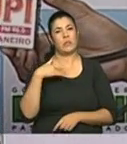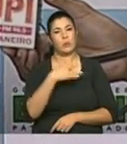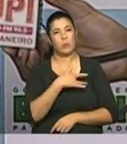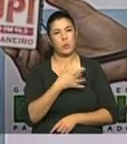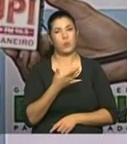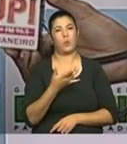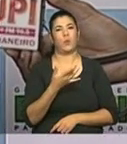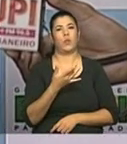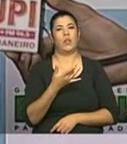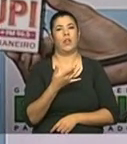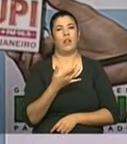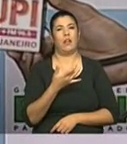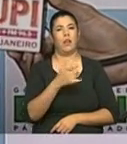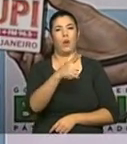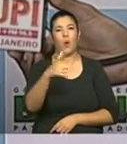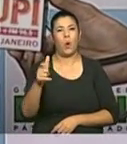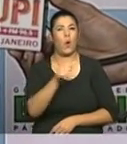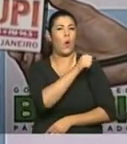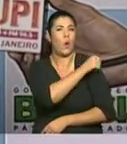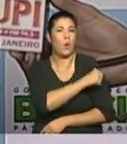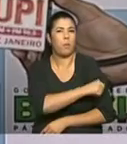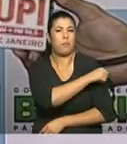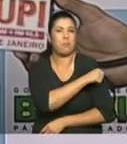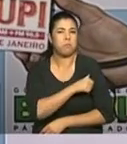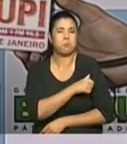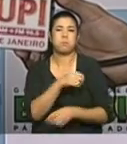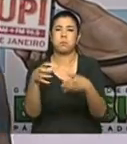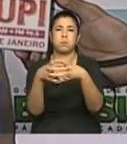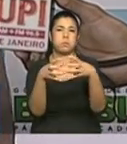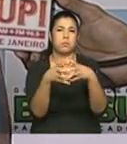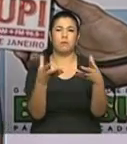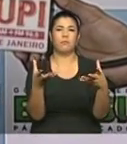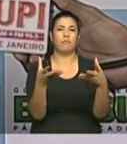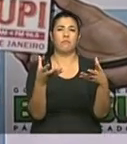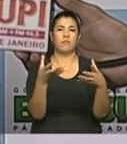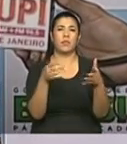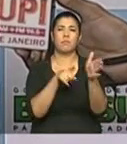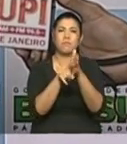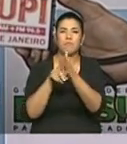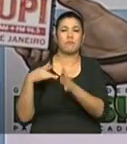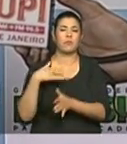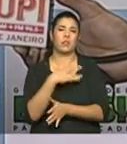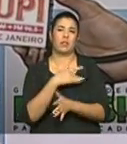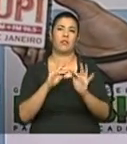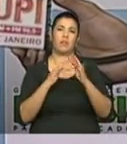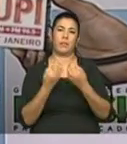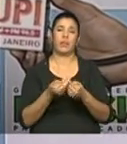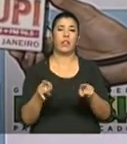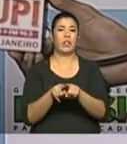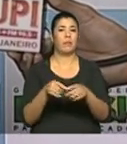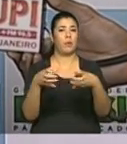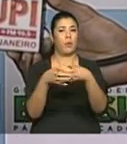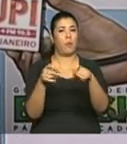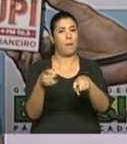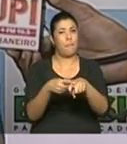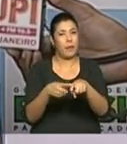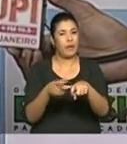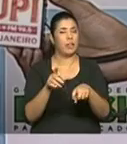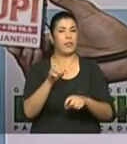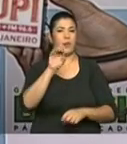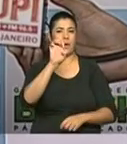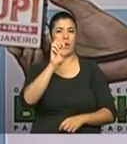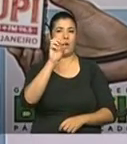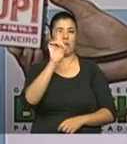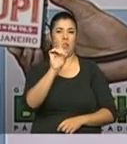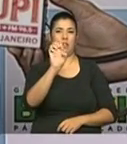em hanseníase e para poder fazer diagnóstico de hanseníase. E aí é claro que os dermatologistas, os especialistas, podem ter um